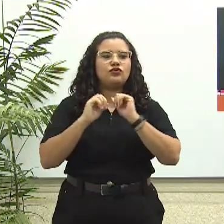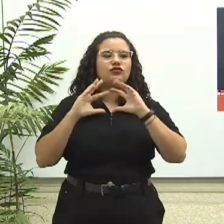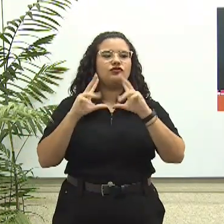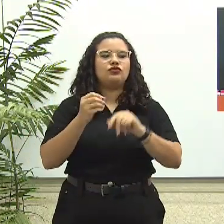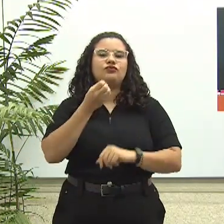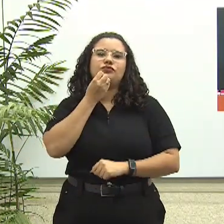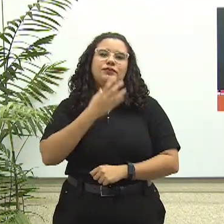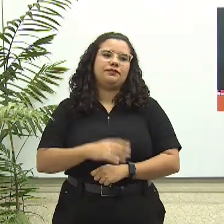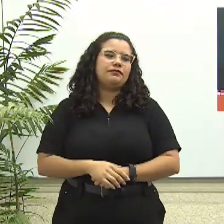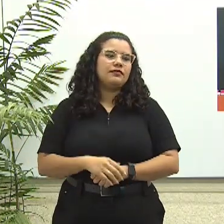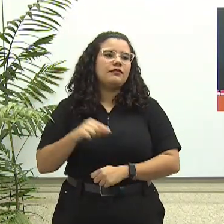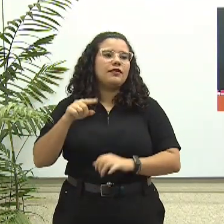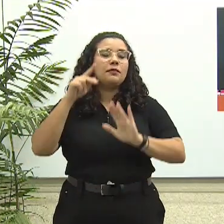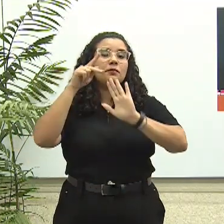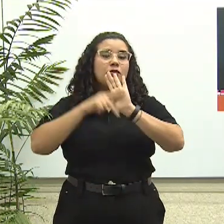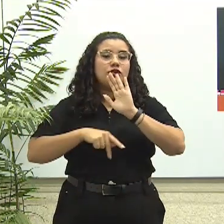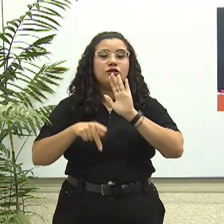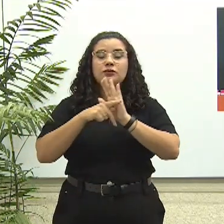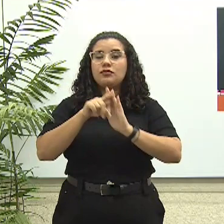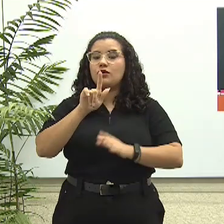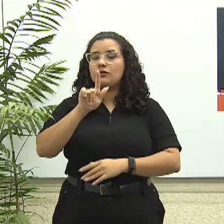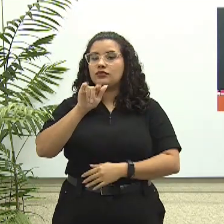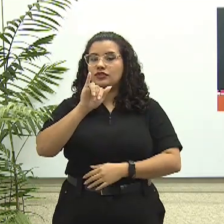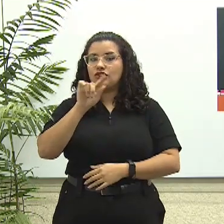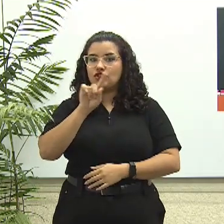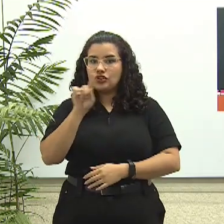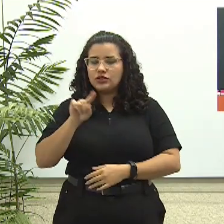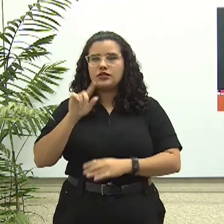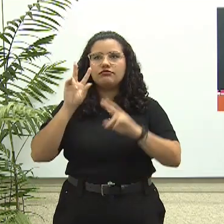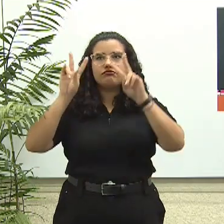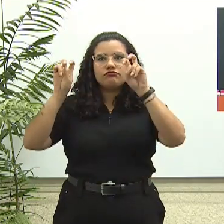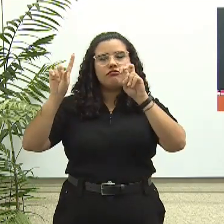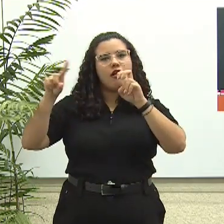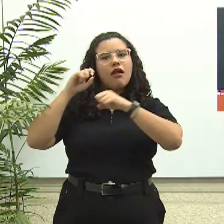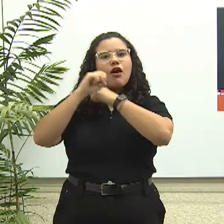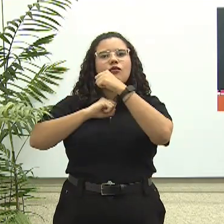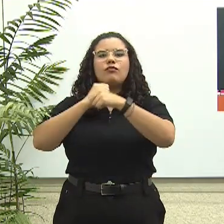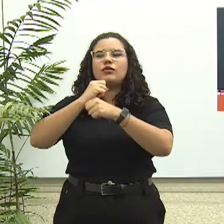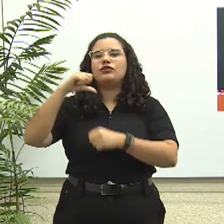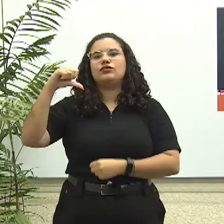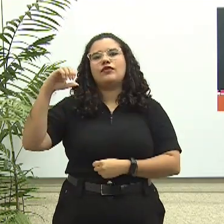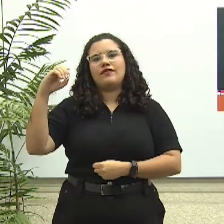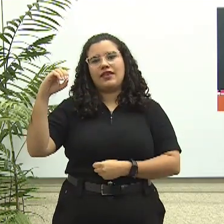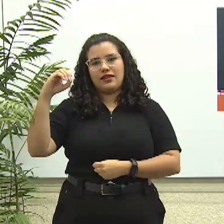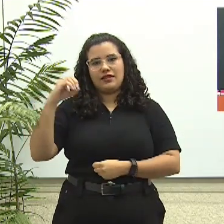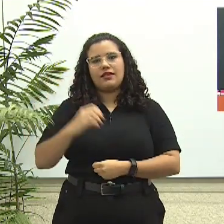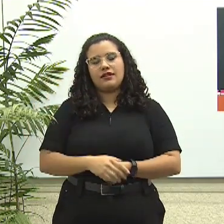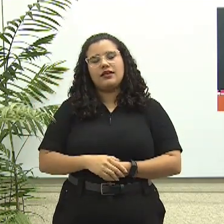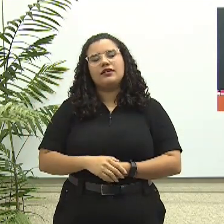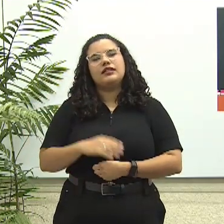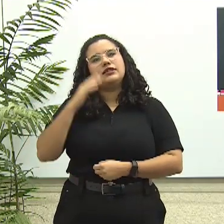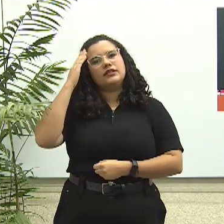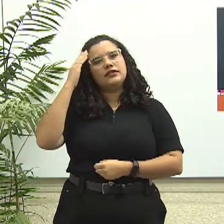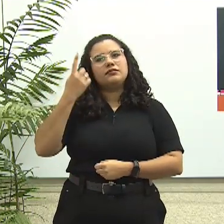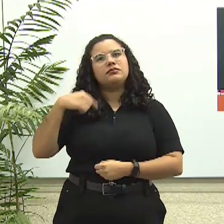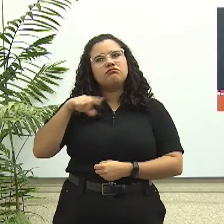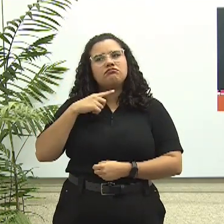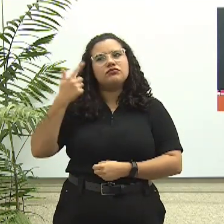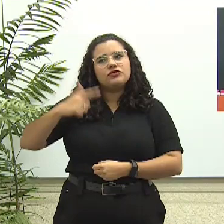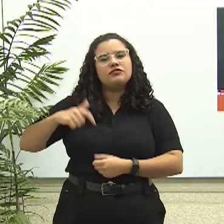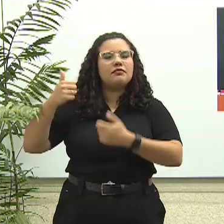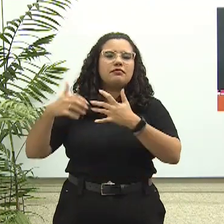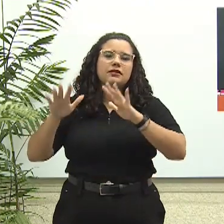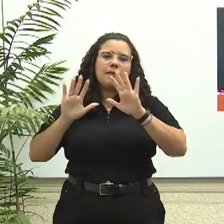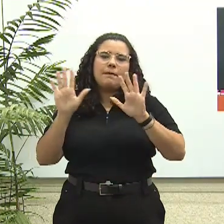eh o projeto da revista giz ele data dos anos 90 e acho que não é necessário insistir nisso as atividades do